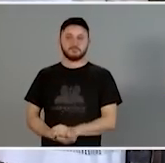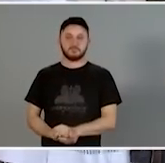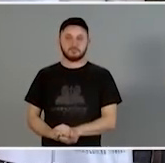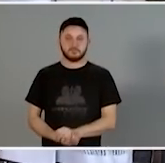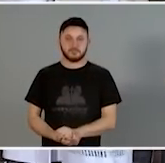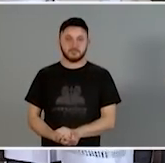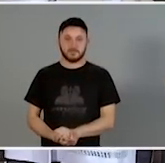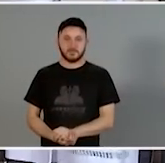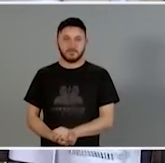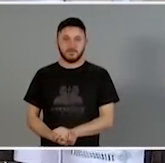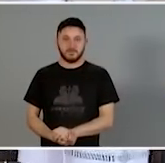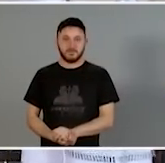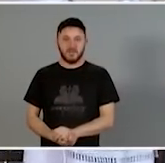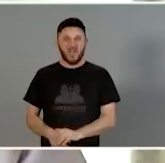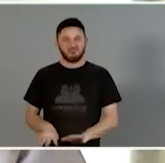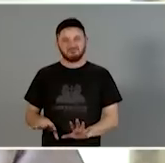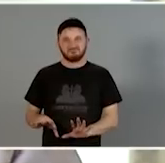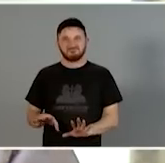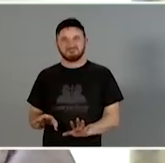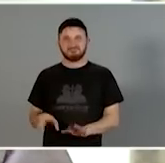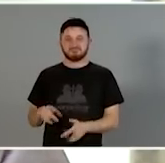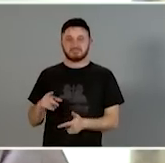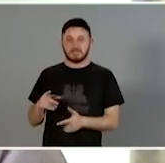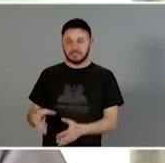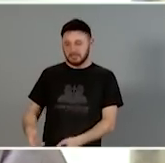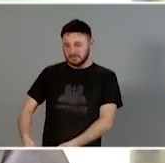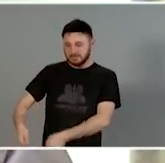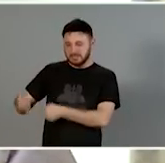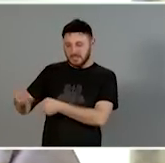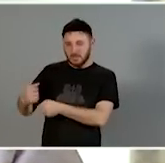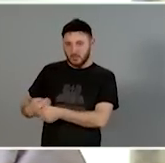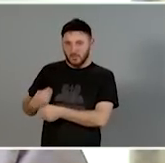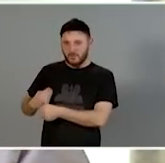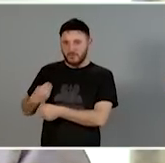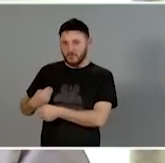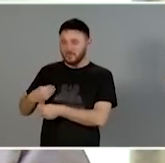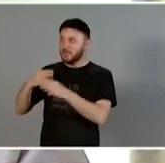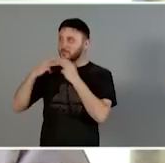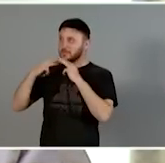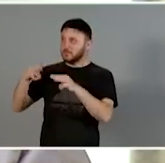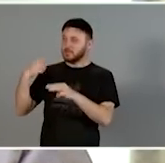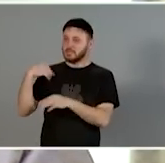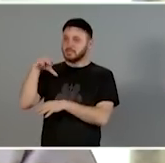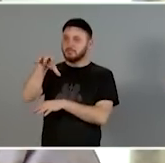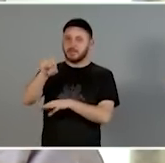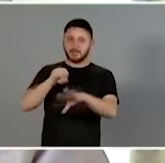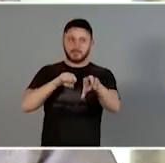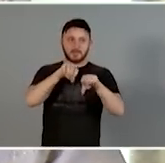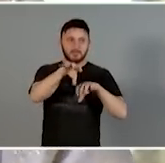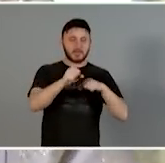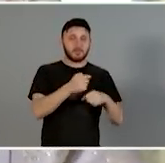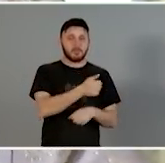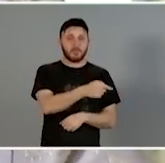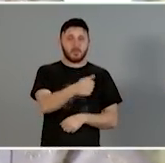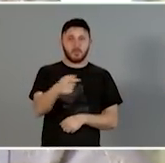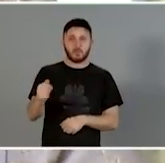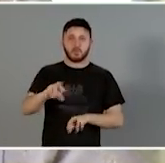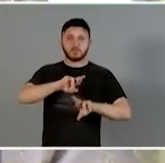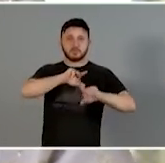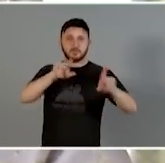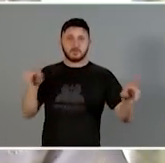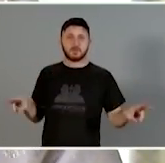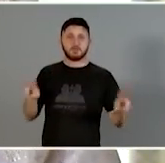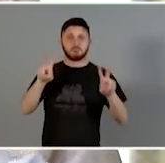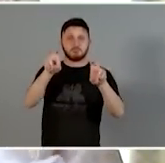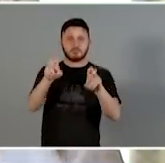Fardo da vida, acho que a gente, ao longo da nossa missão encaminhada, a gente vai pegando cada um, né? Cada situação,